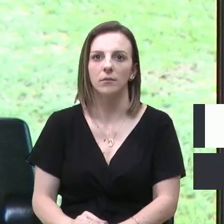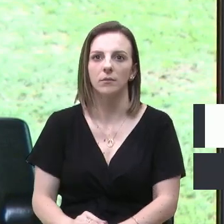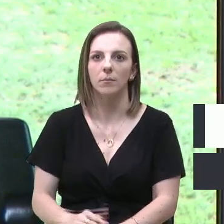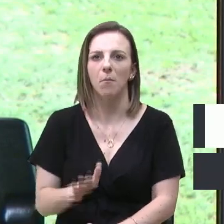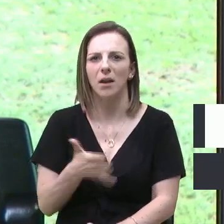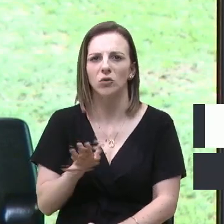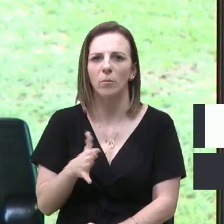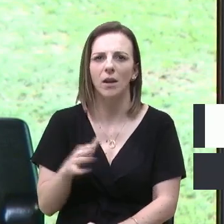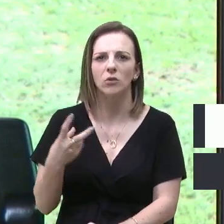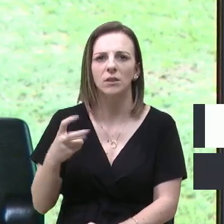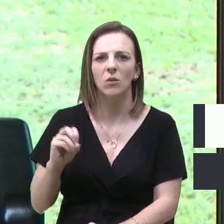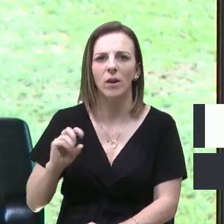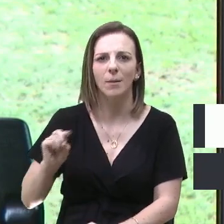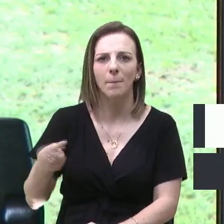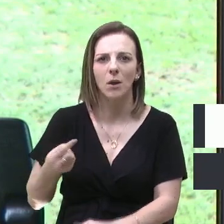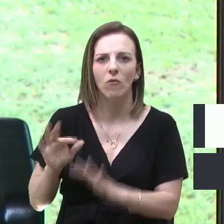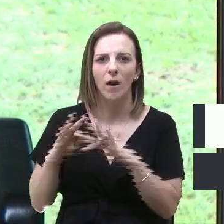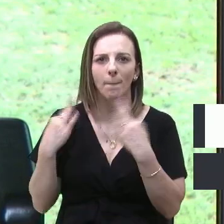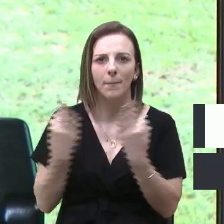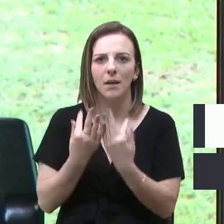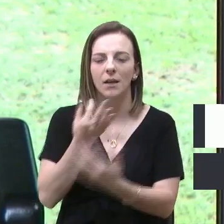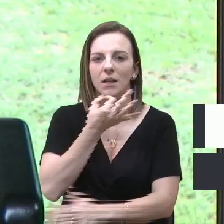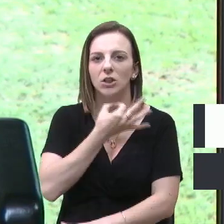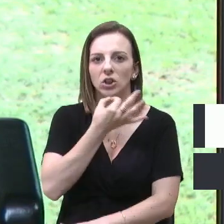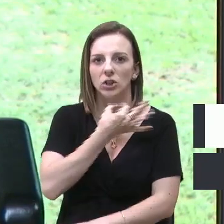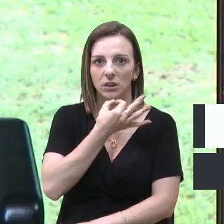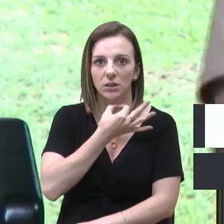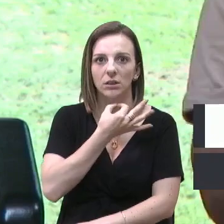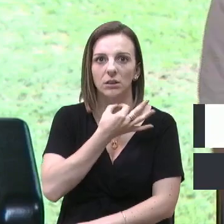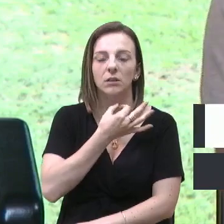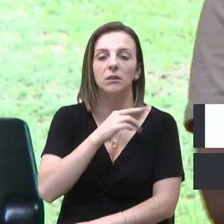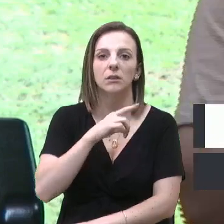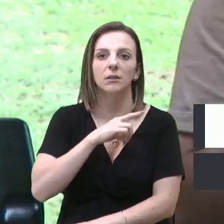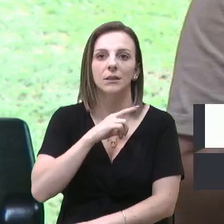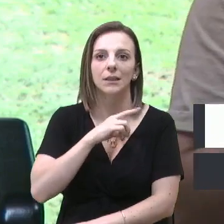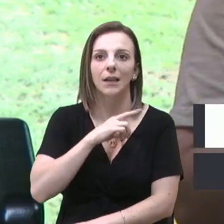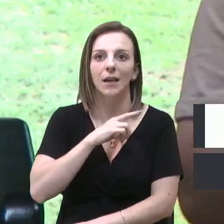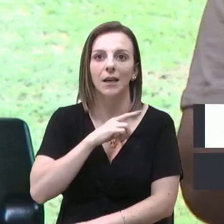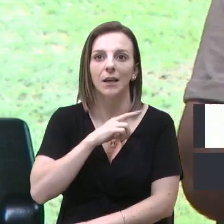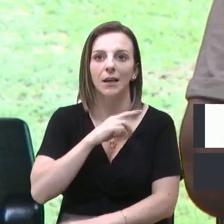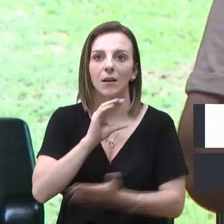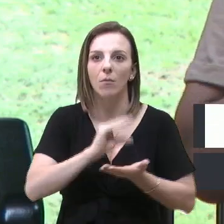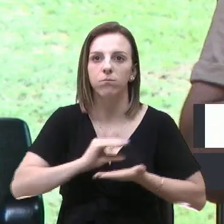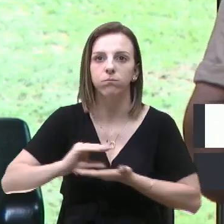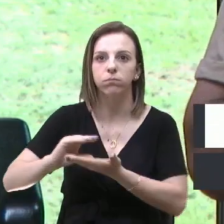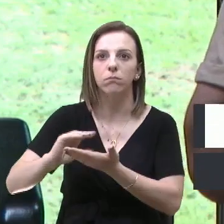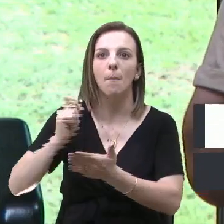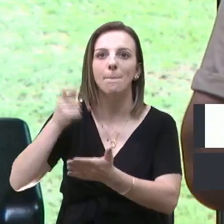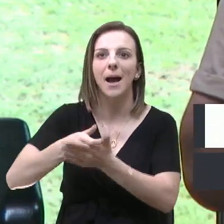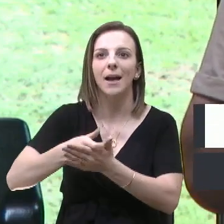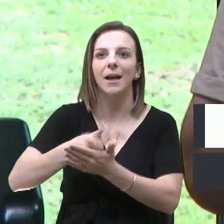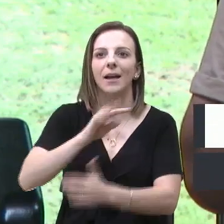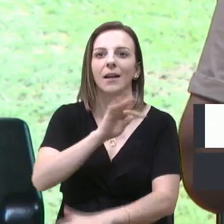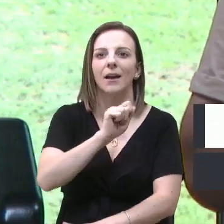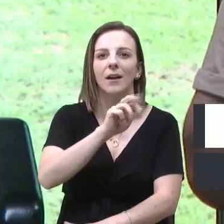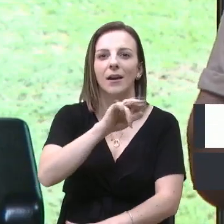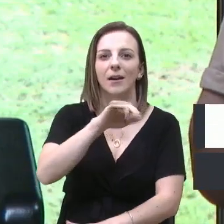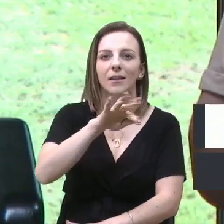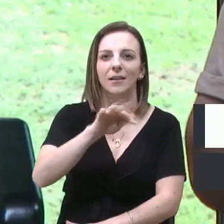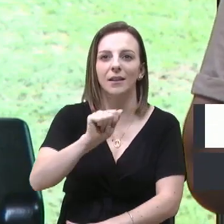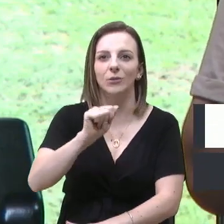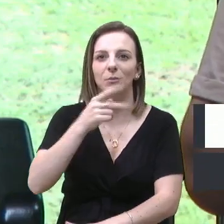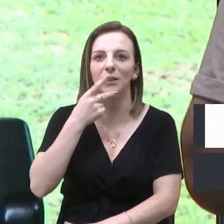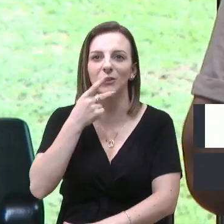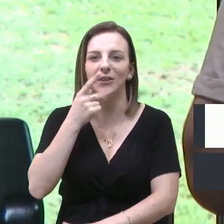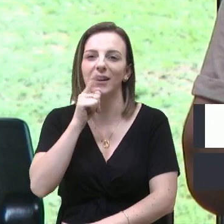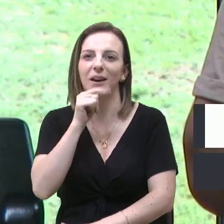mil famílias em Caxias do Sul, colegas vereadores e comunidade, têm o subsídio e pagam a tarifa social, tanto da água e tanto da luz